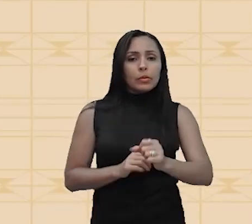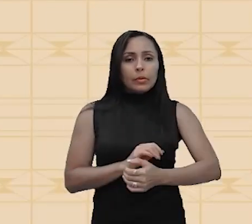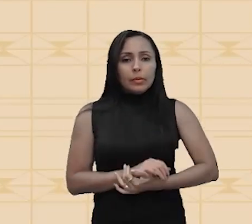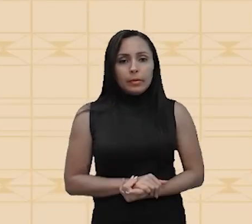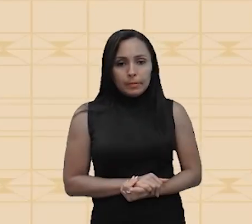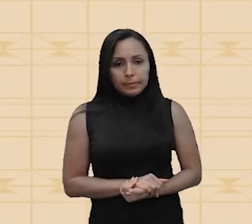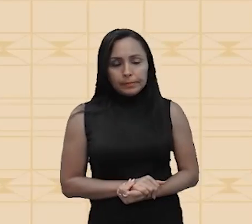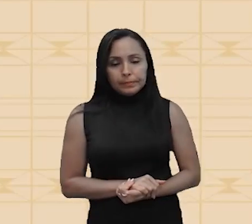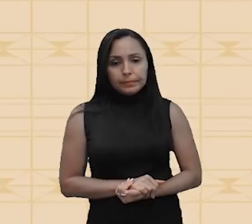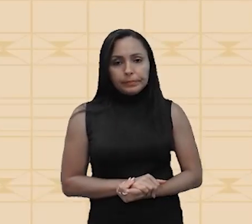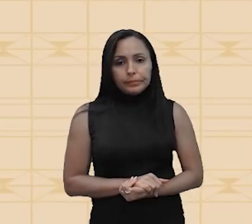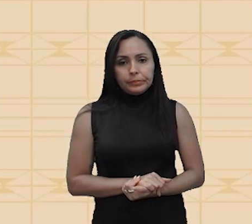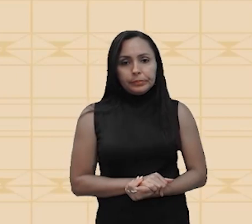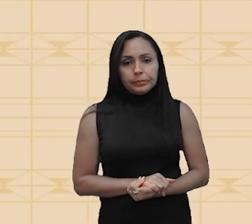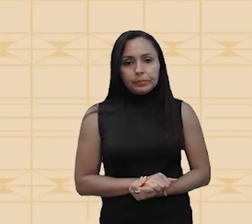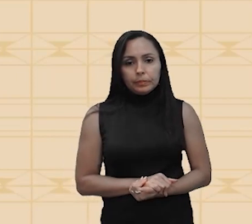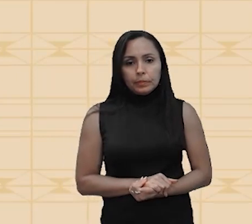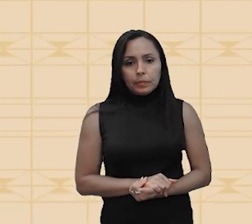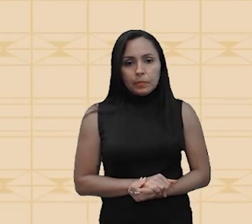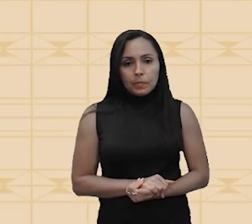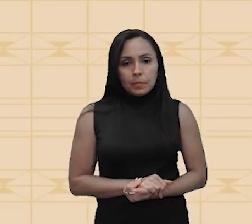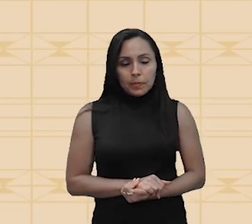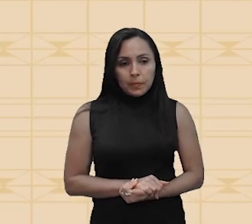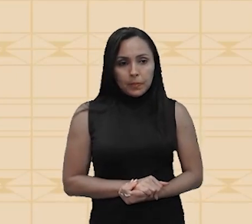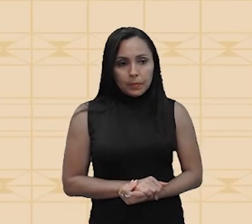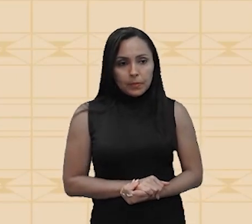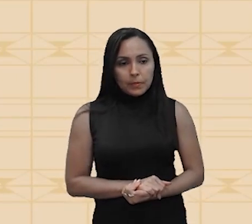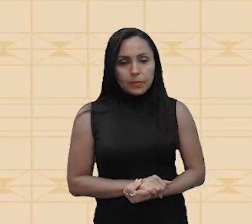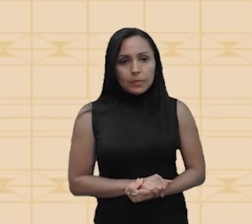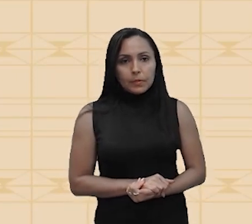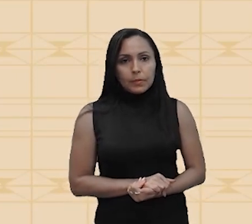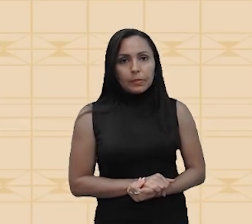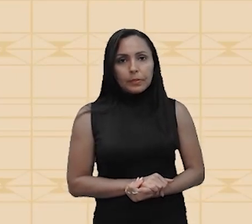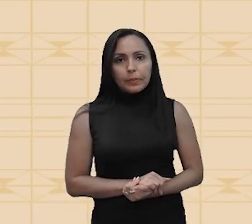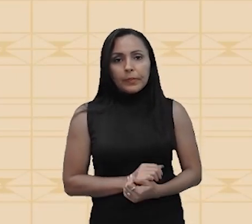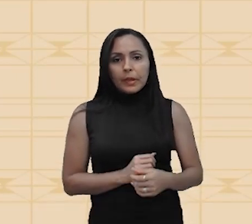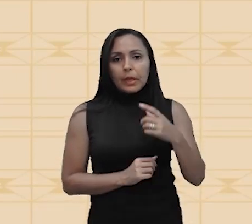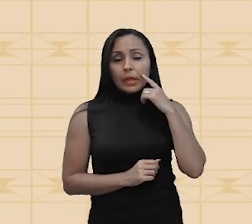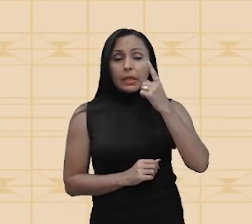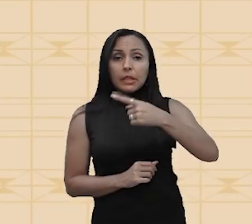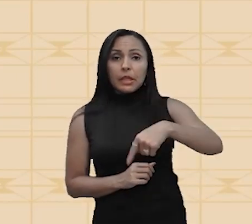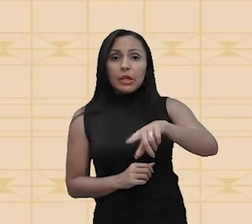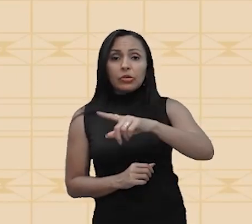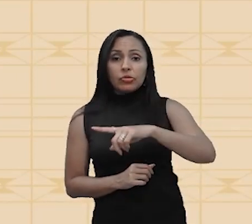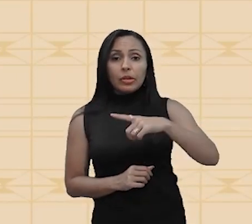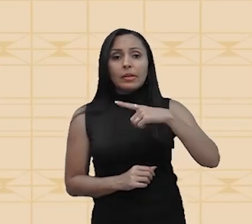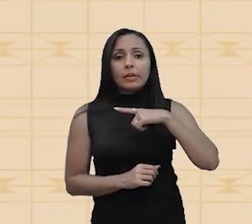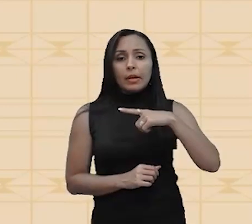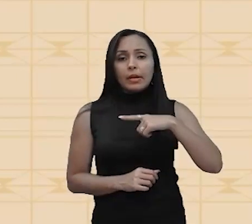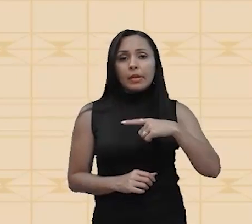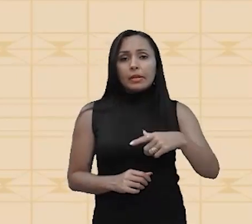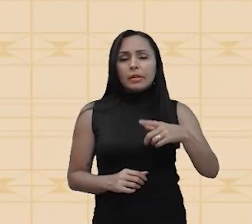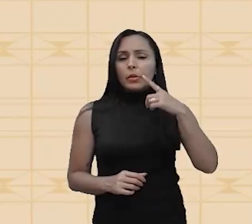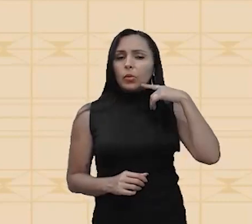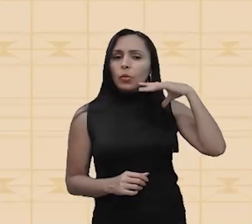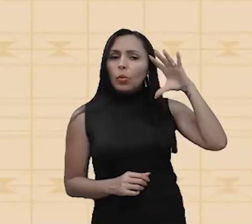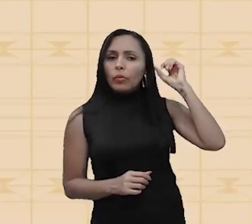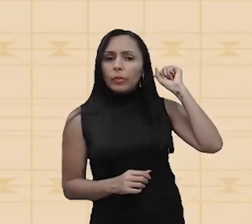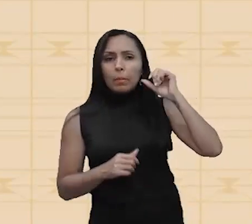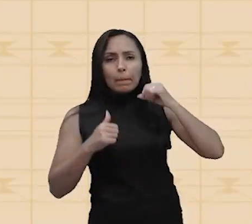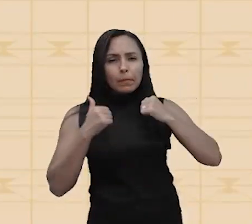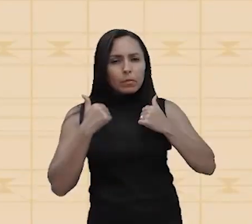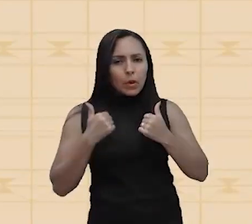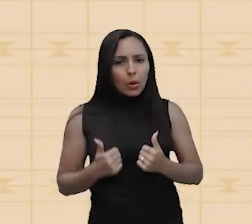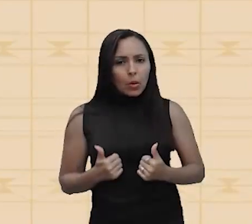17 metros, porque 0,1 segundo geralmente é o tempo médio em que a gente tem entre o falar e o ouvir. Muito bom, saindo